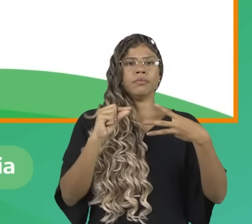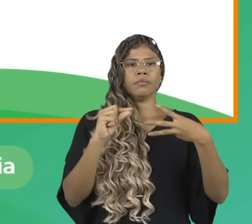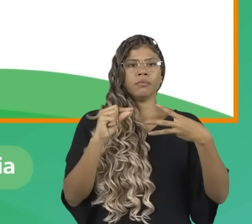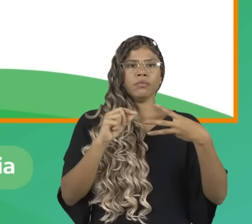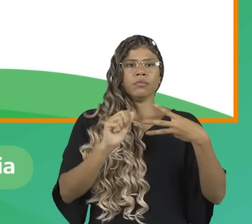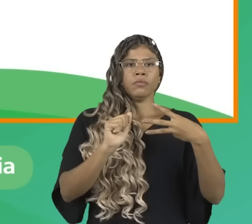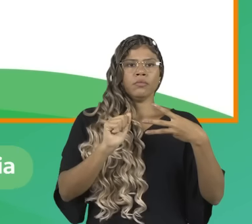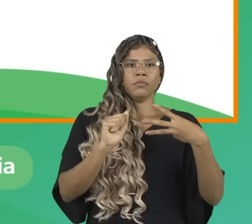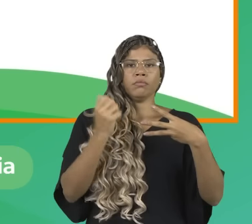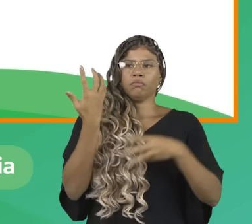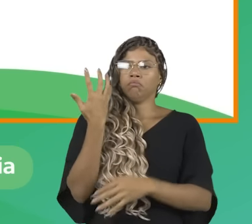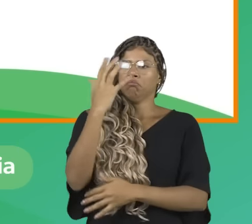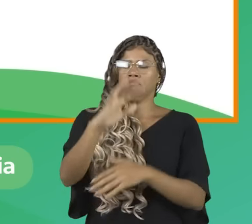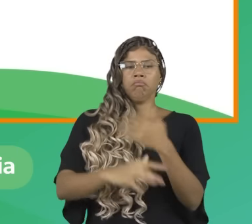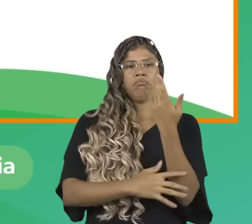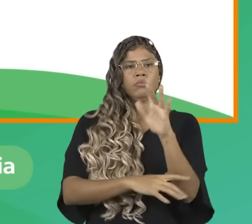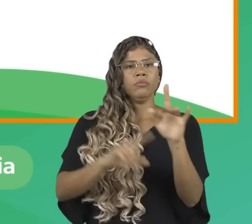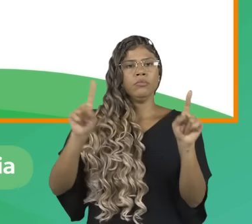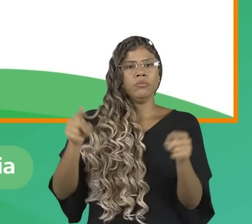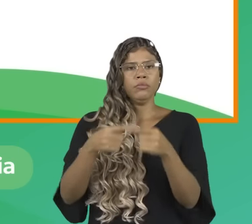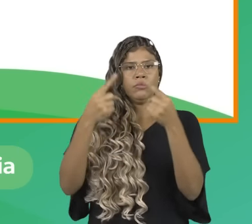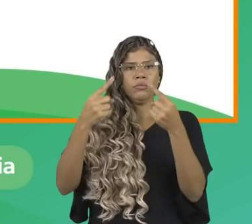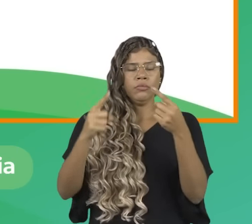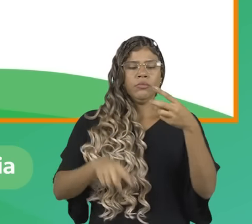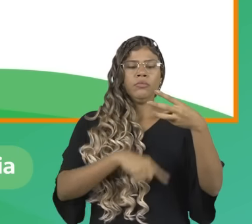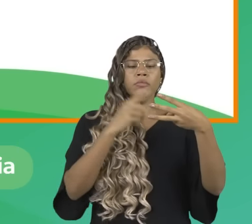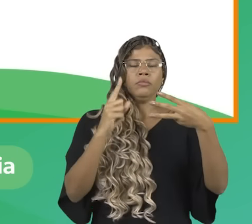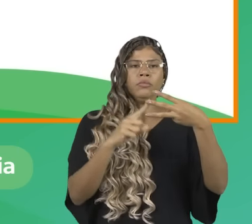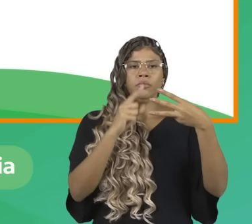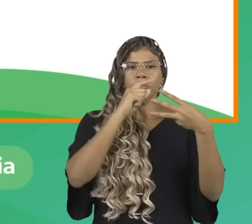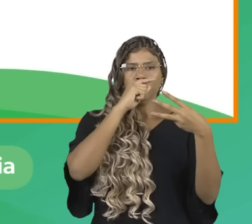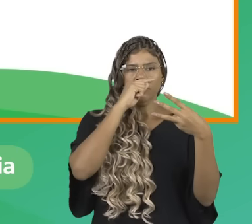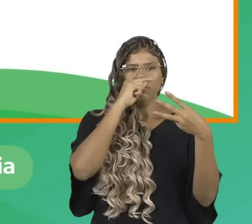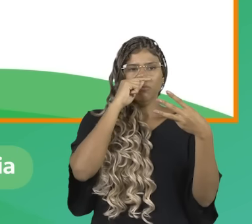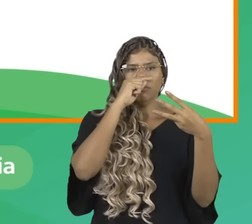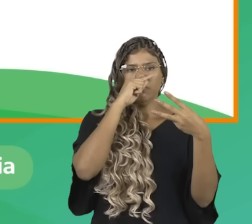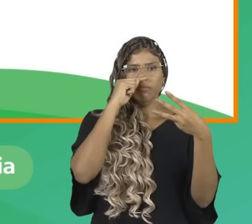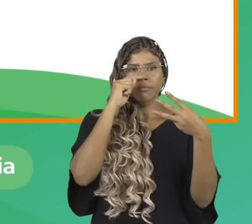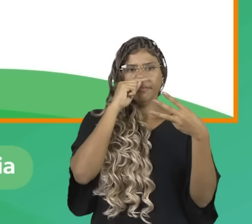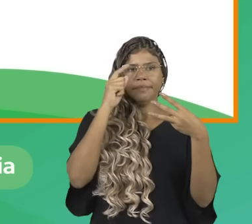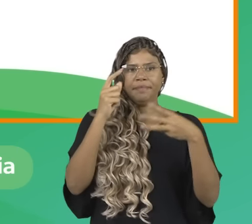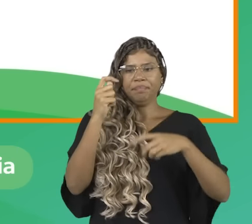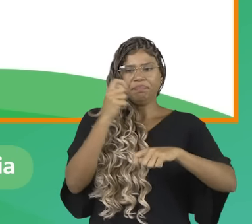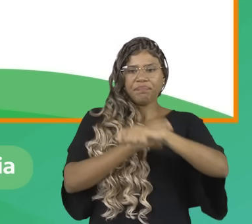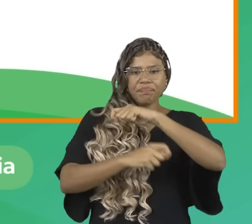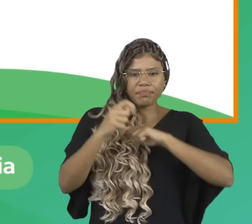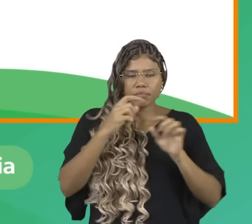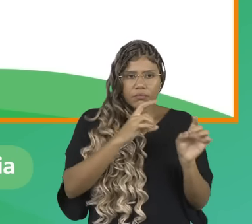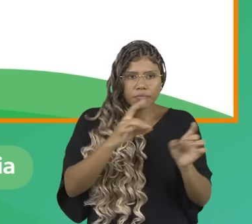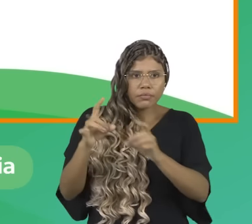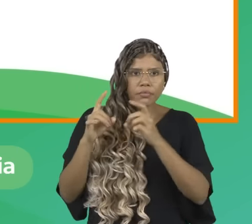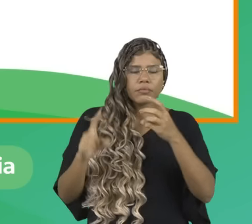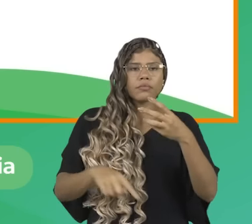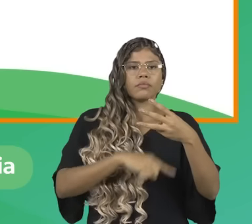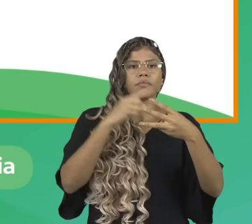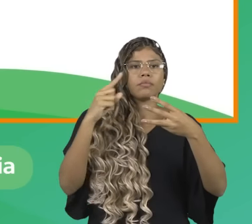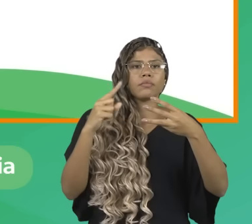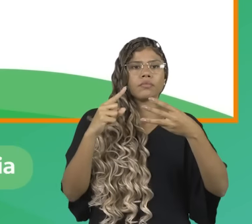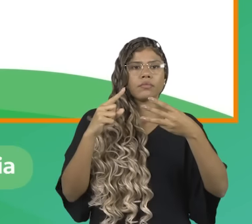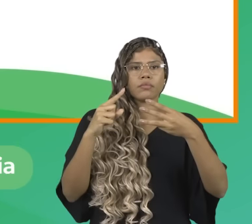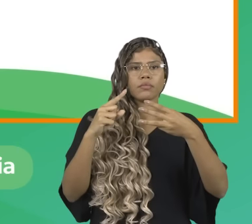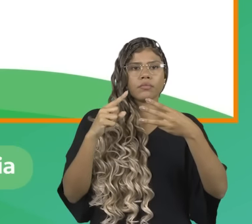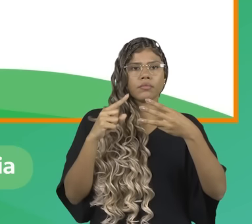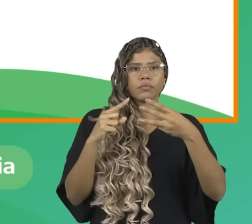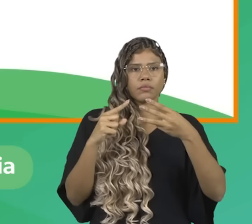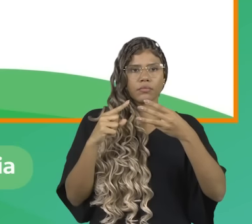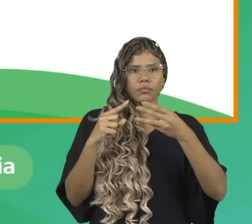ser economicamente possível, plausível, ou seja, não seja uma coisa que respeite o meio, mas seja inatingível do ponto de vista